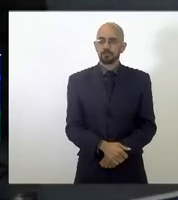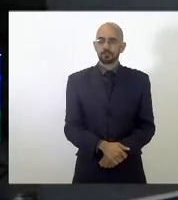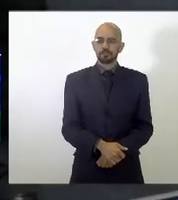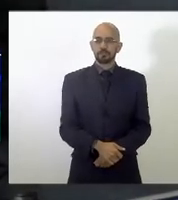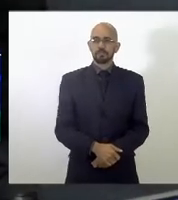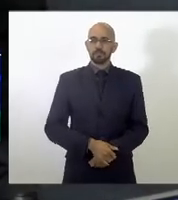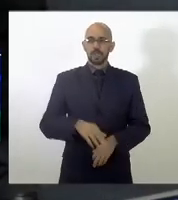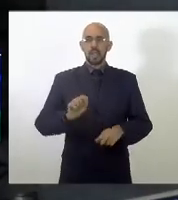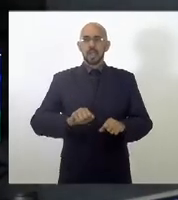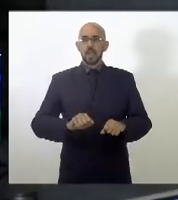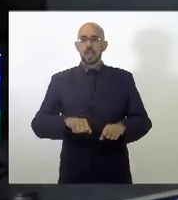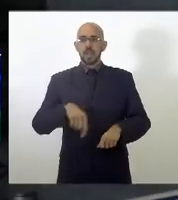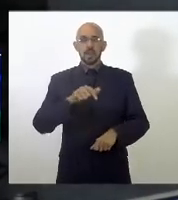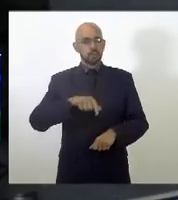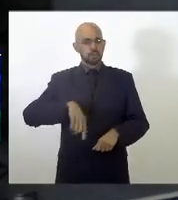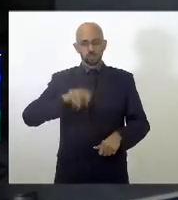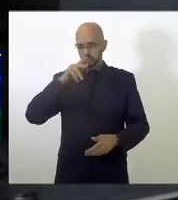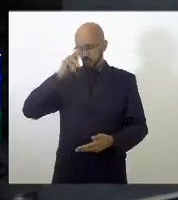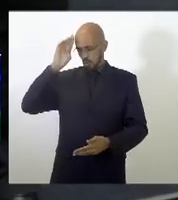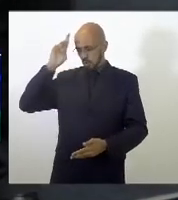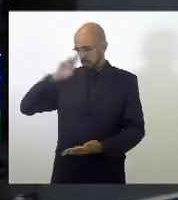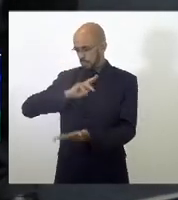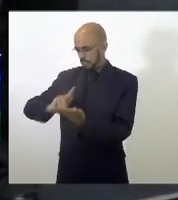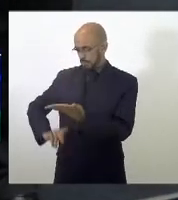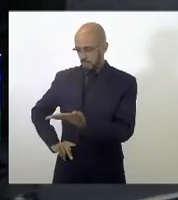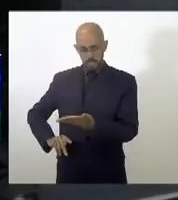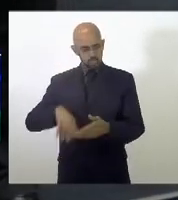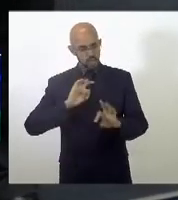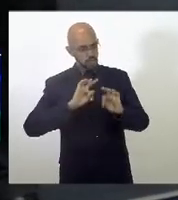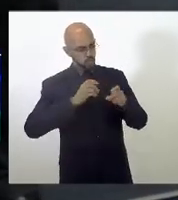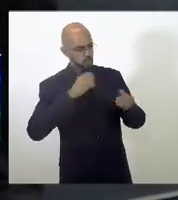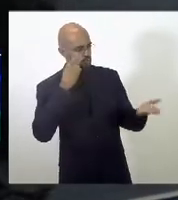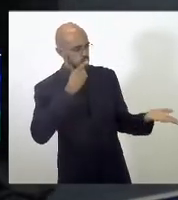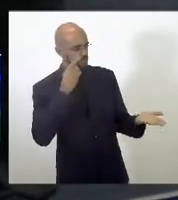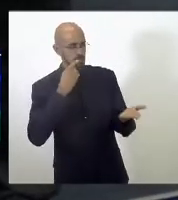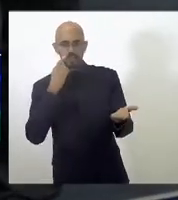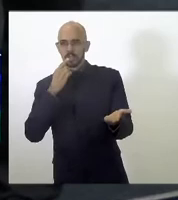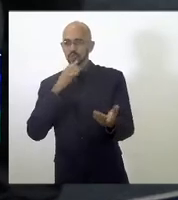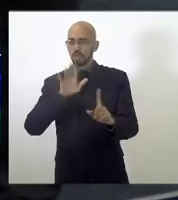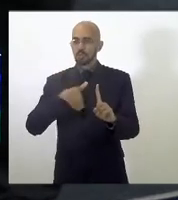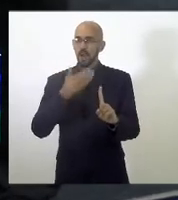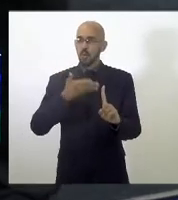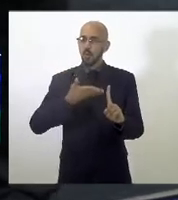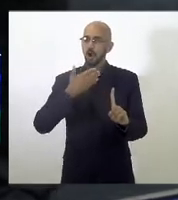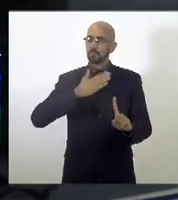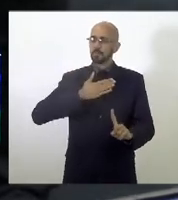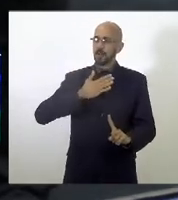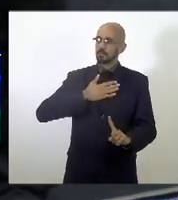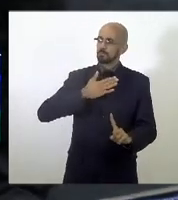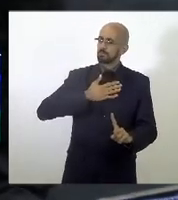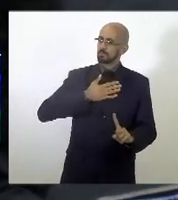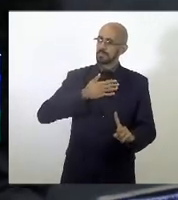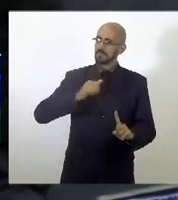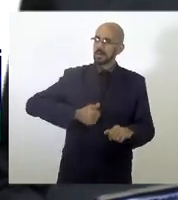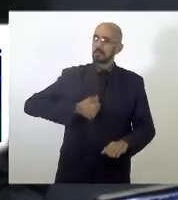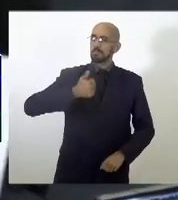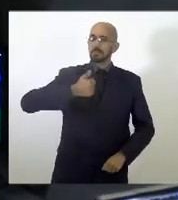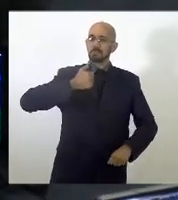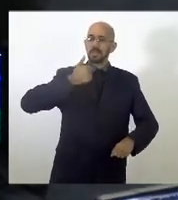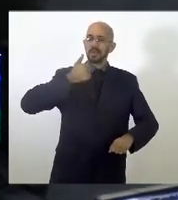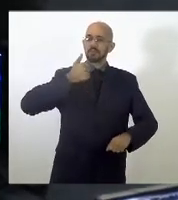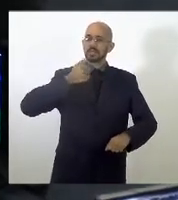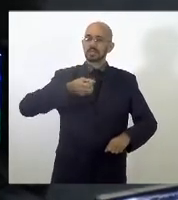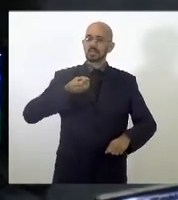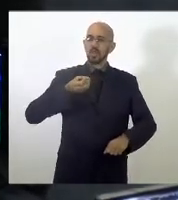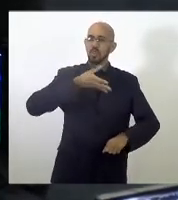deputado André Siciliano, senhoras e senhores deputadas e deputados, é uma honra enorme, pela primeira vez nesta